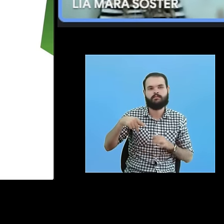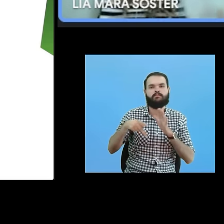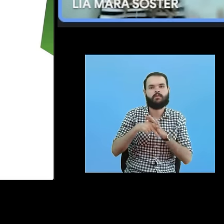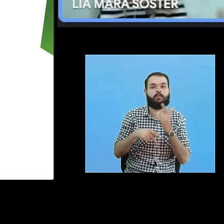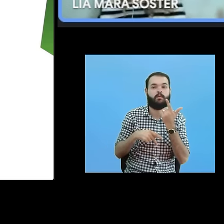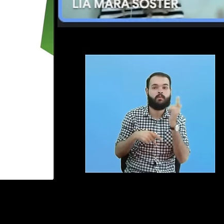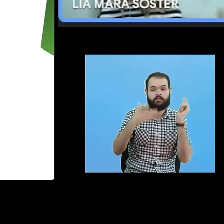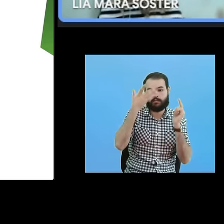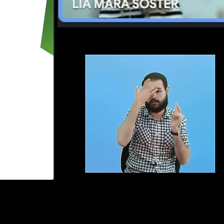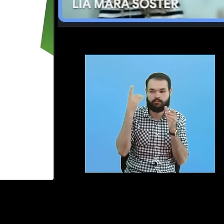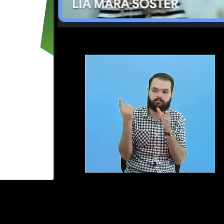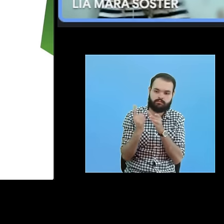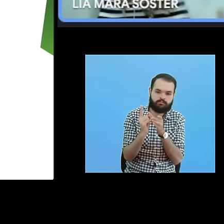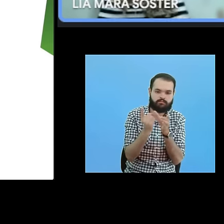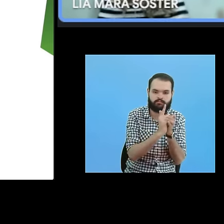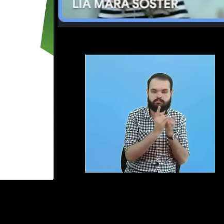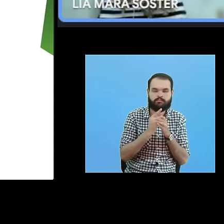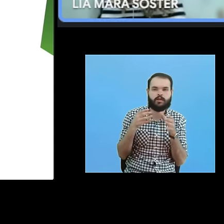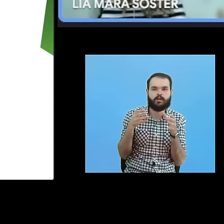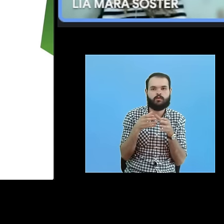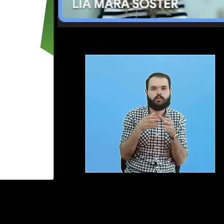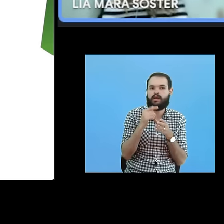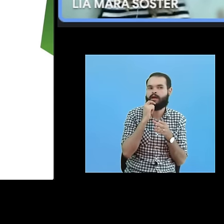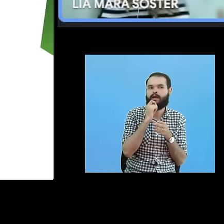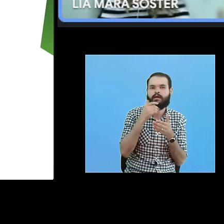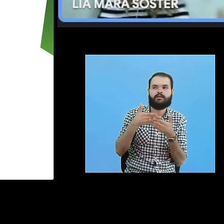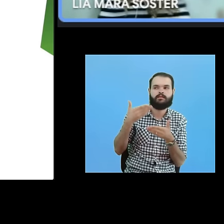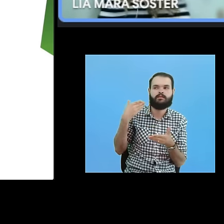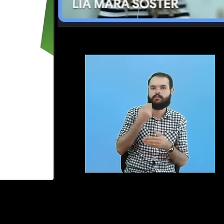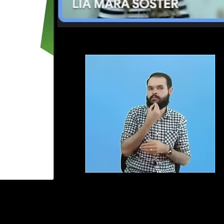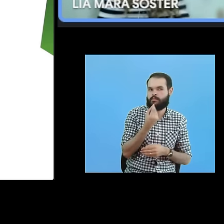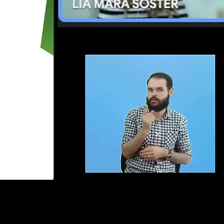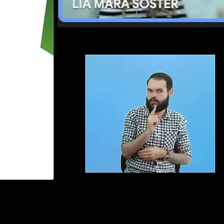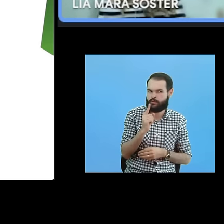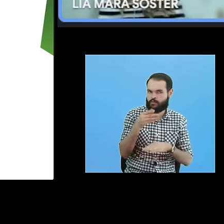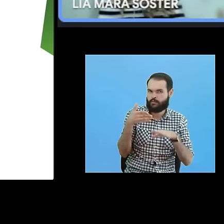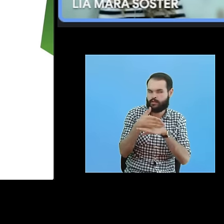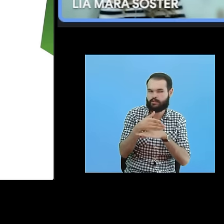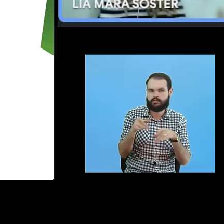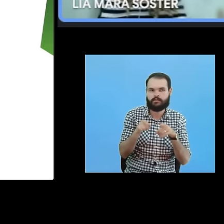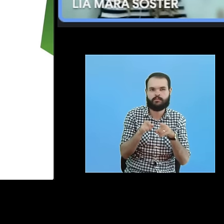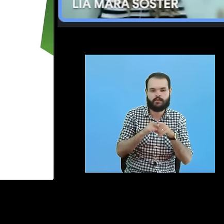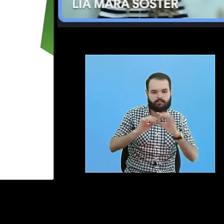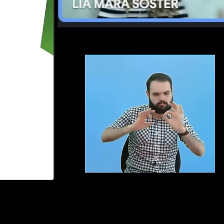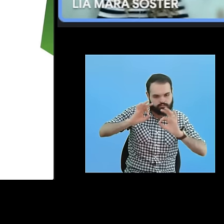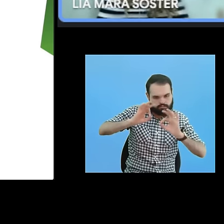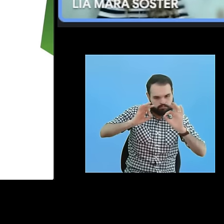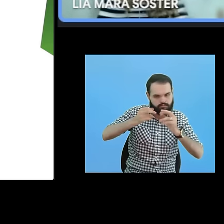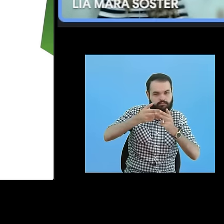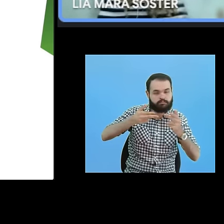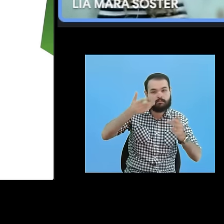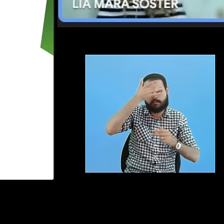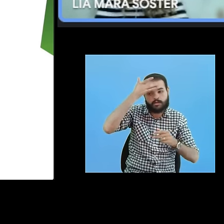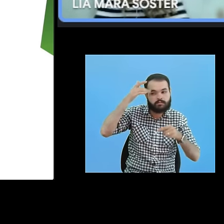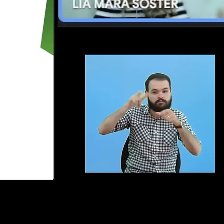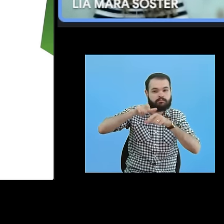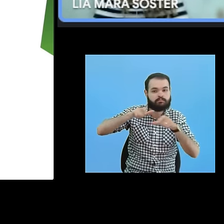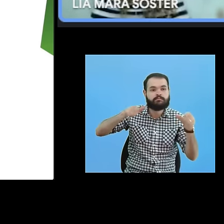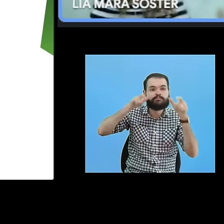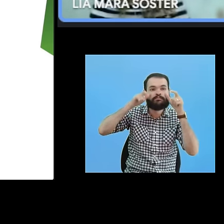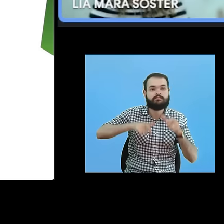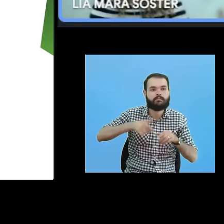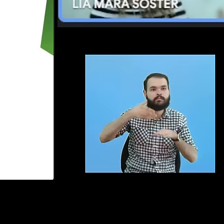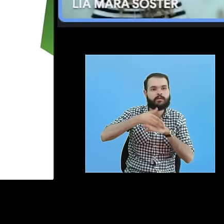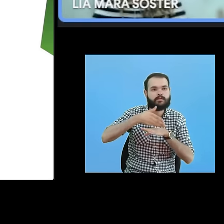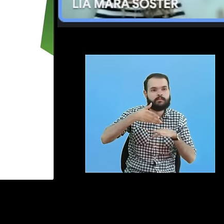que ainda não tinham aderido ao projeto, que ainda não se sentiam seguras à vontade ou interessadas em participar, e a oficina